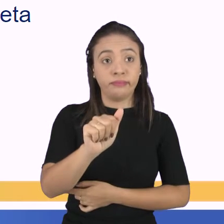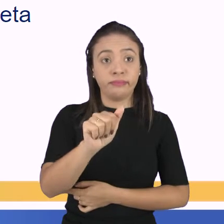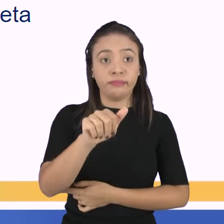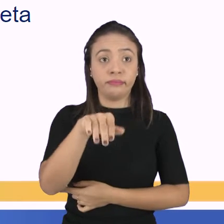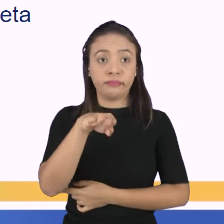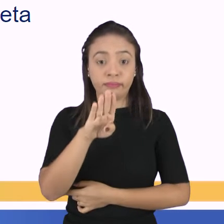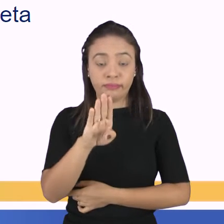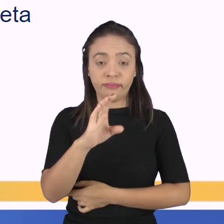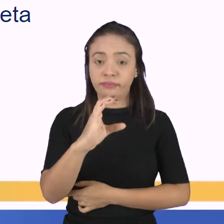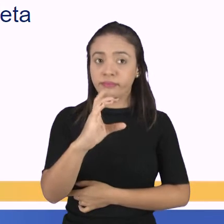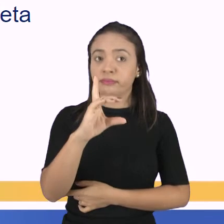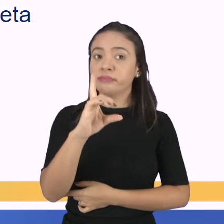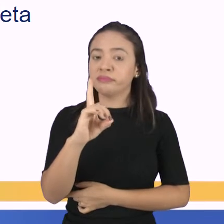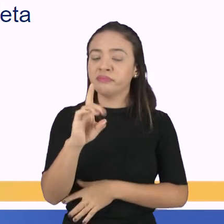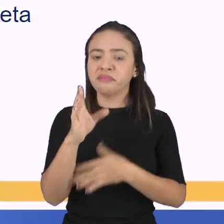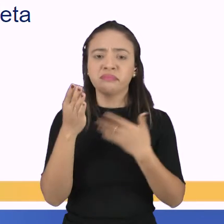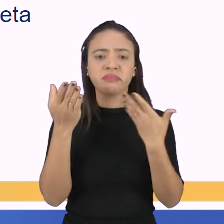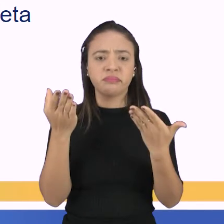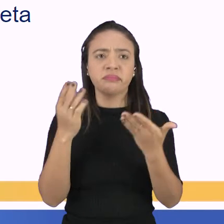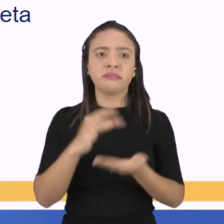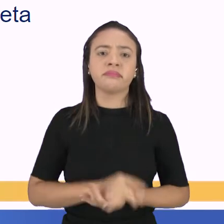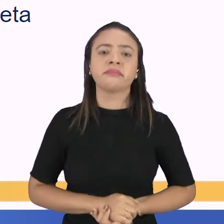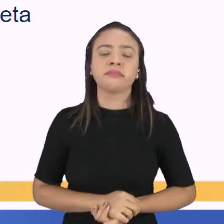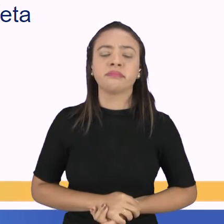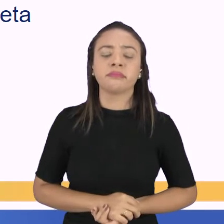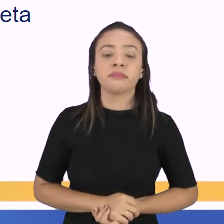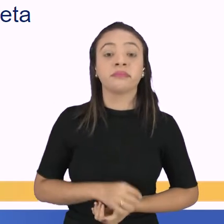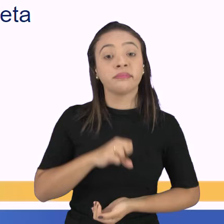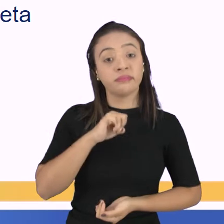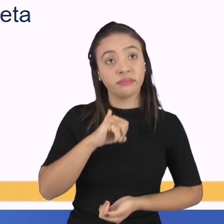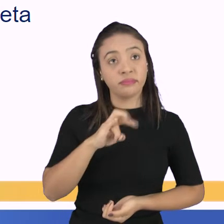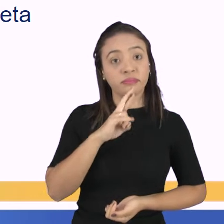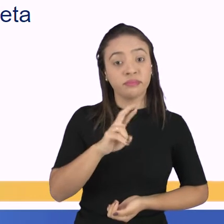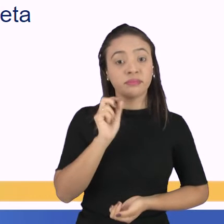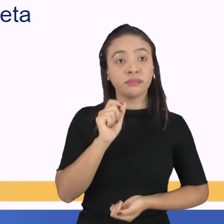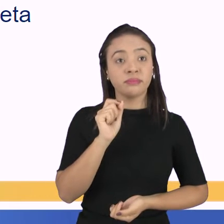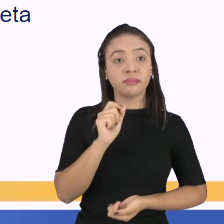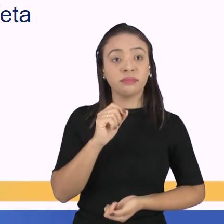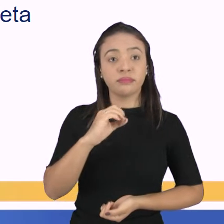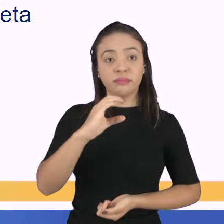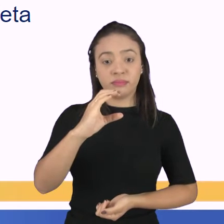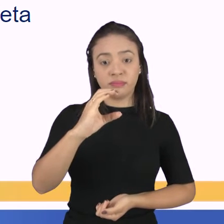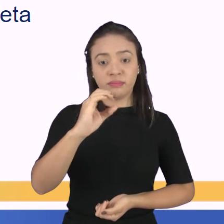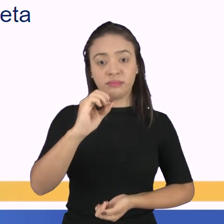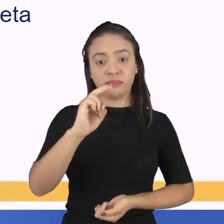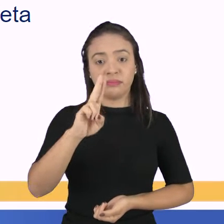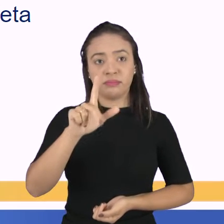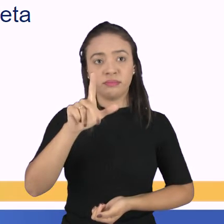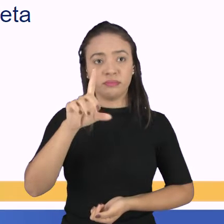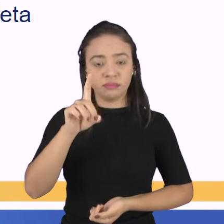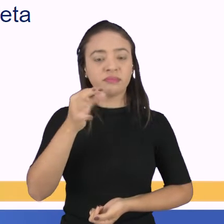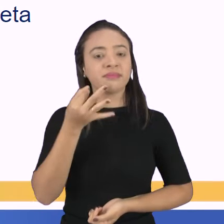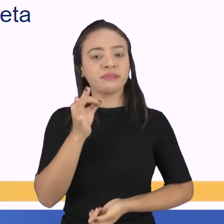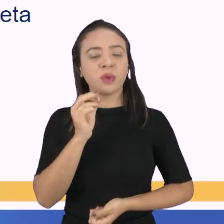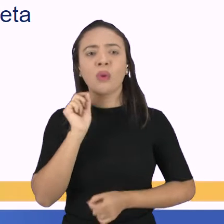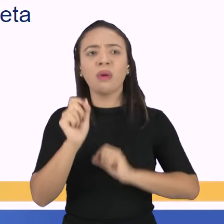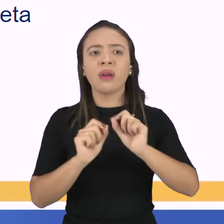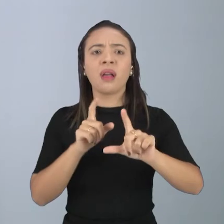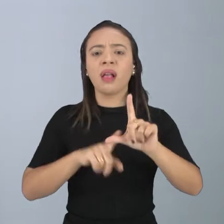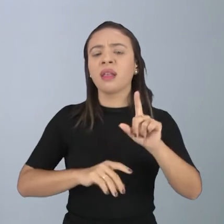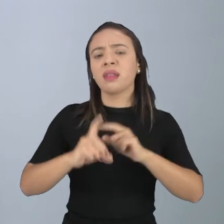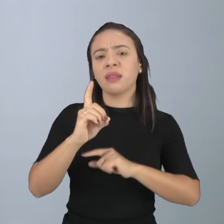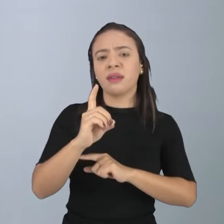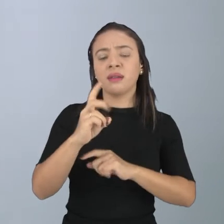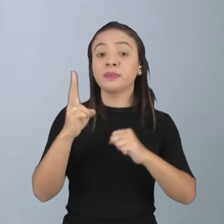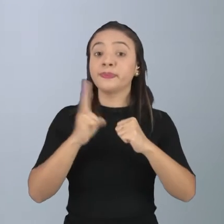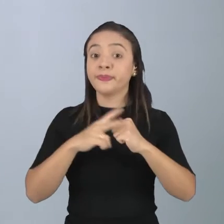o can or o could? Se você respondeu que é o could, acertou. Bom, o que é o could? É aquele